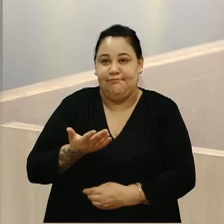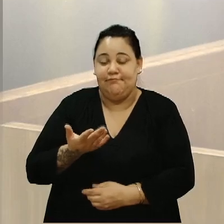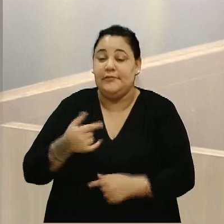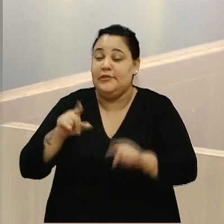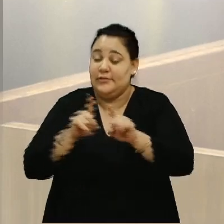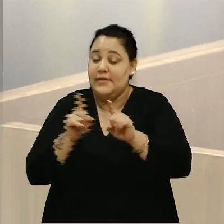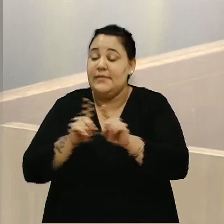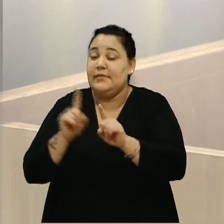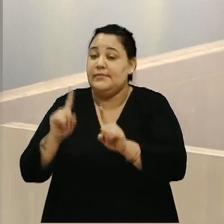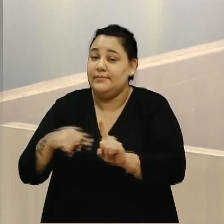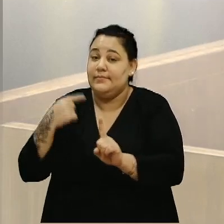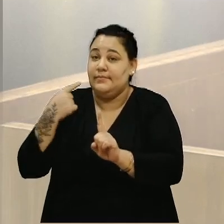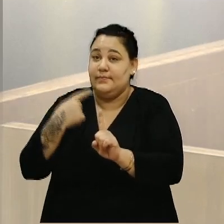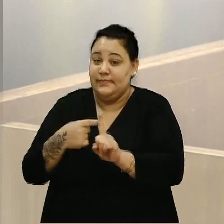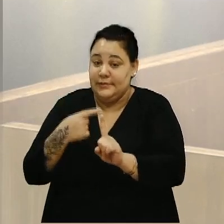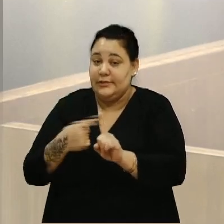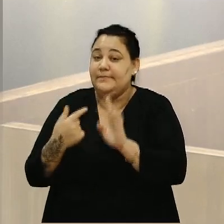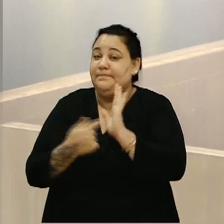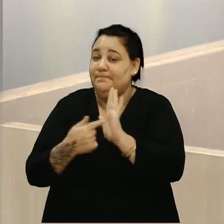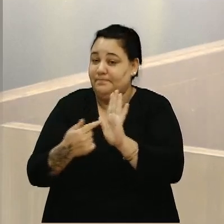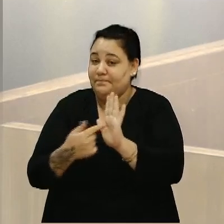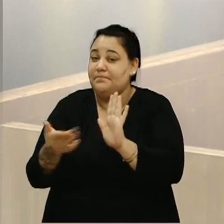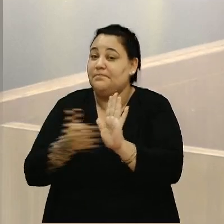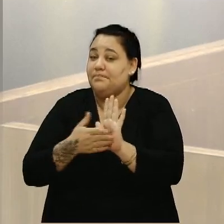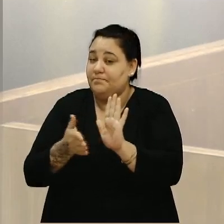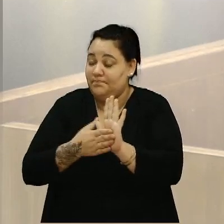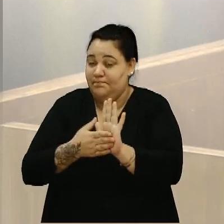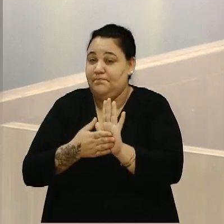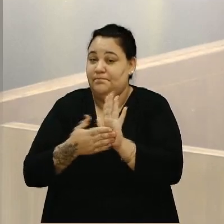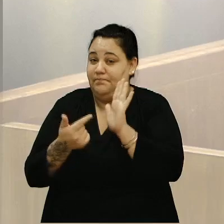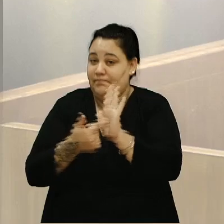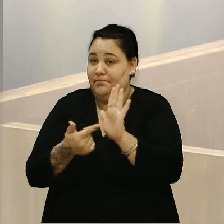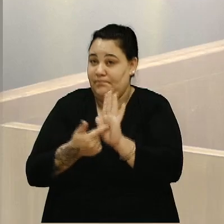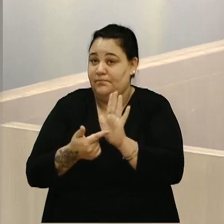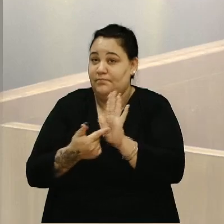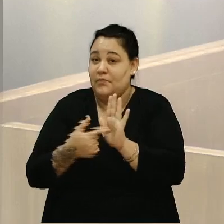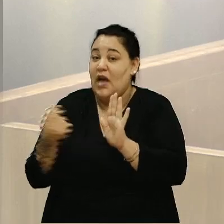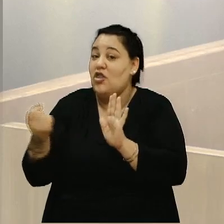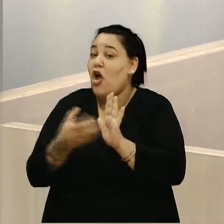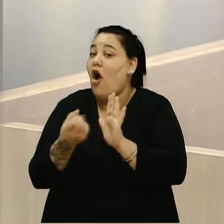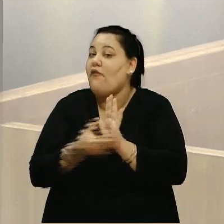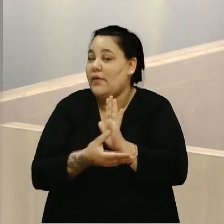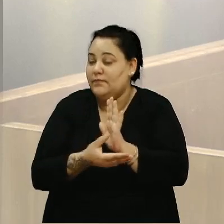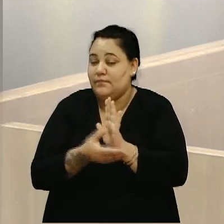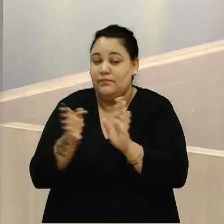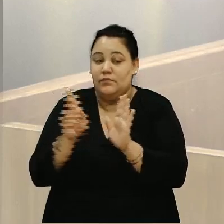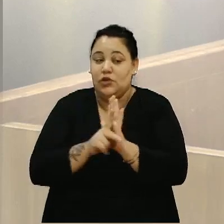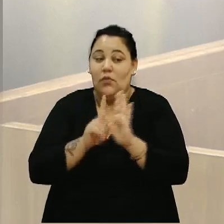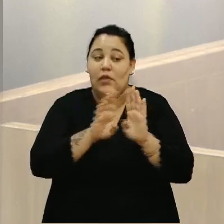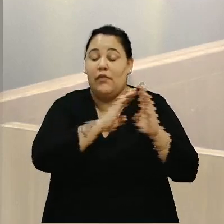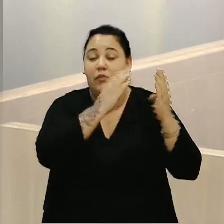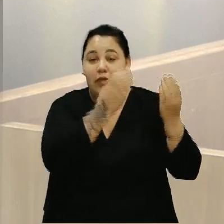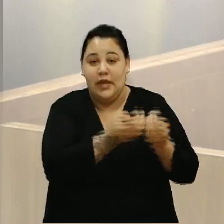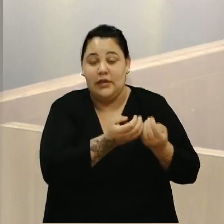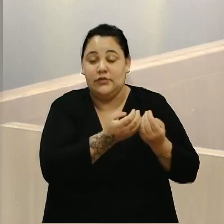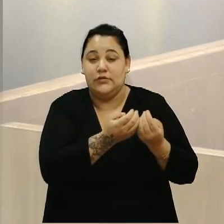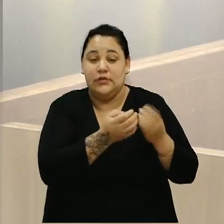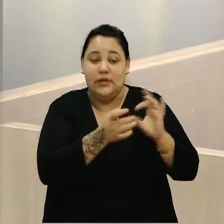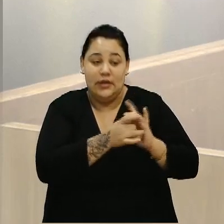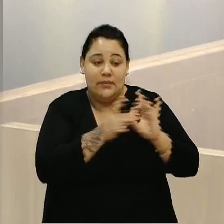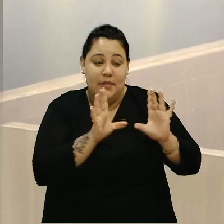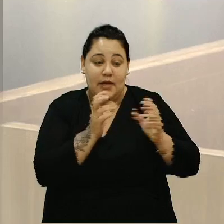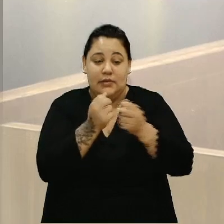isso, apresentar propostas inéditas da comunidade, é que permitiu